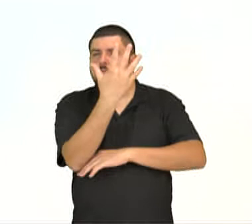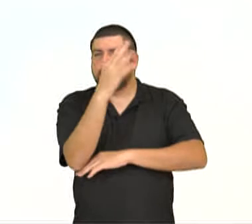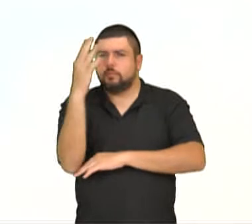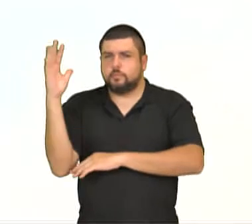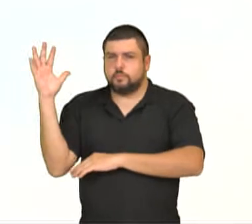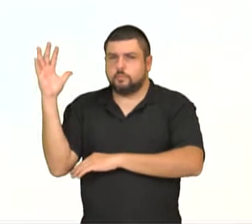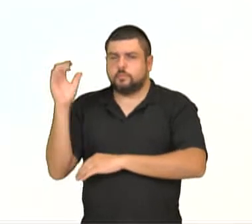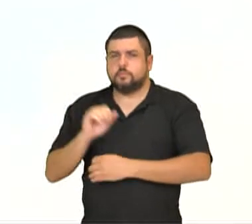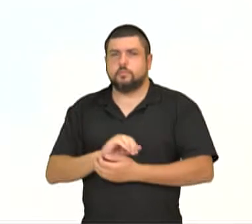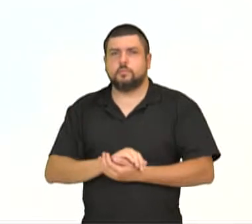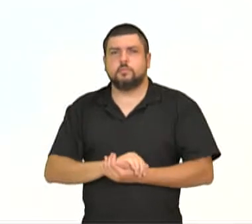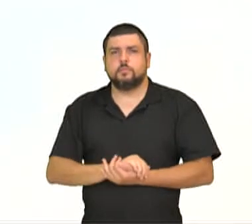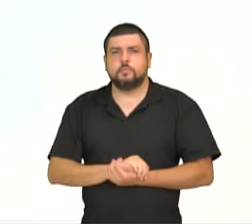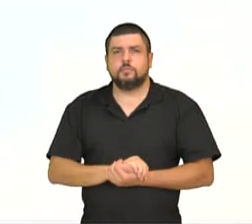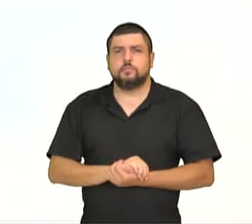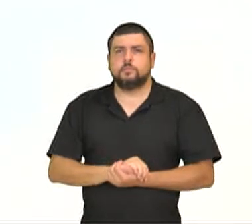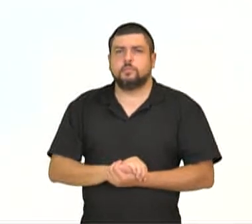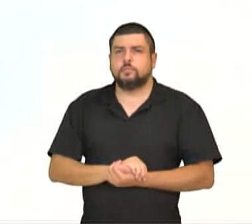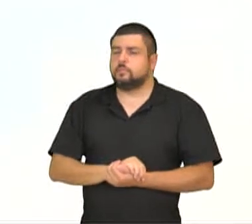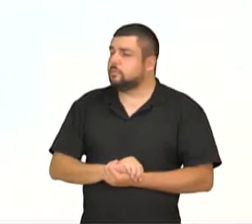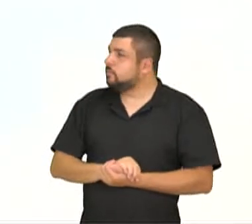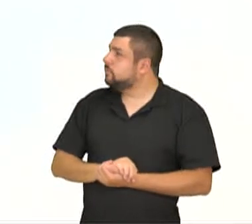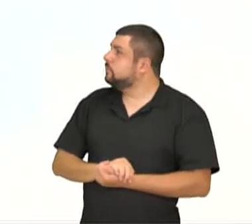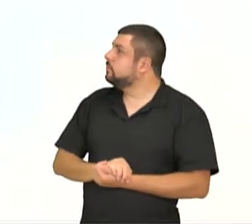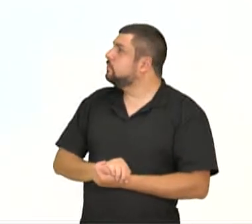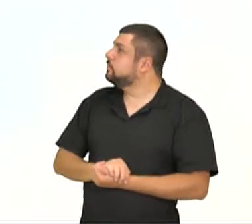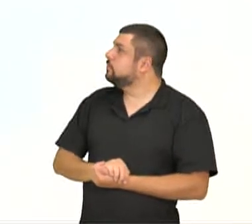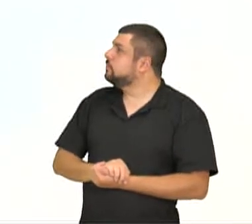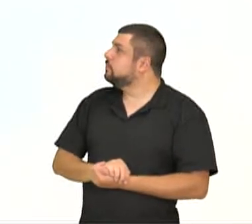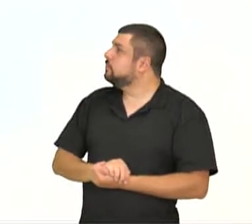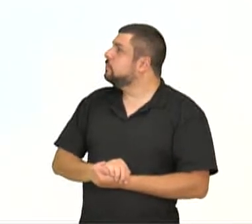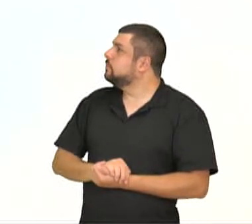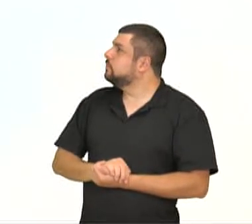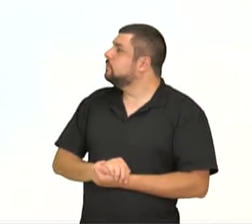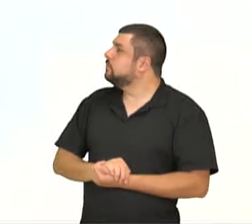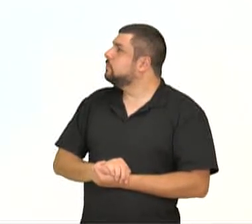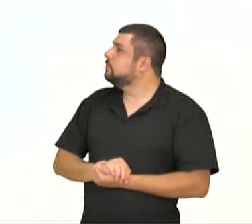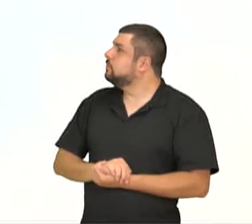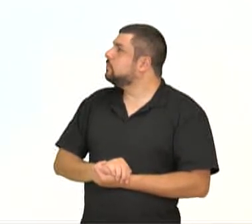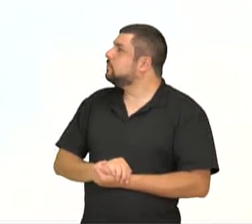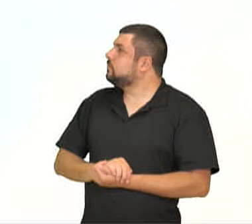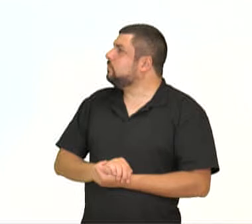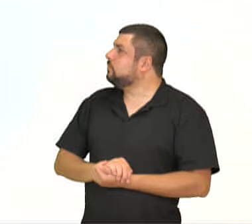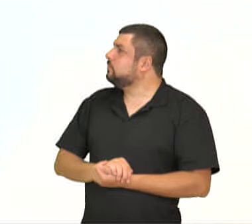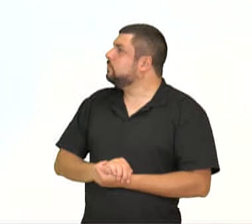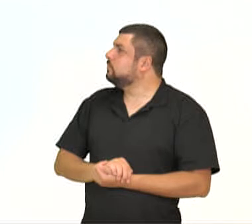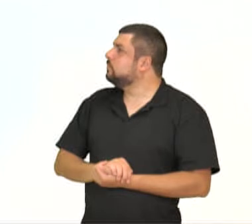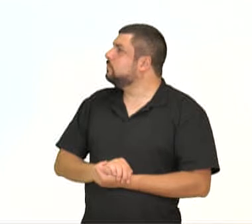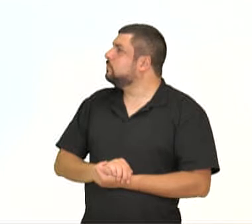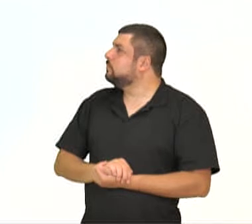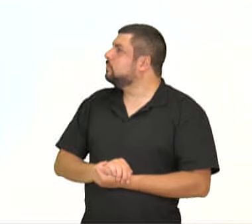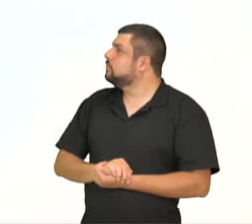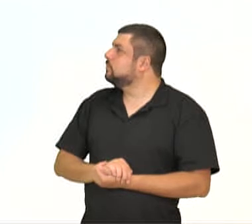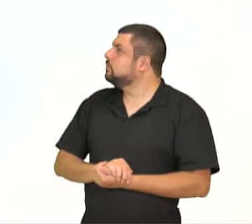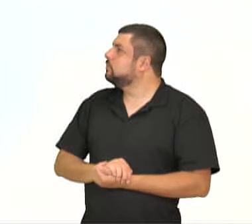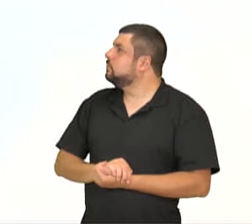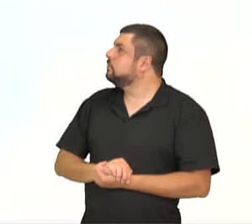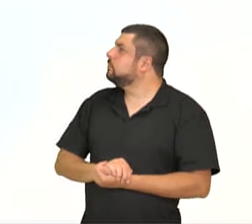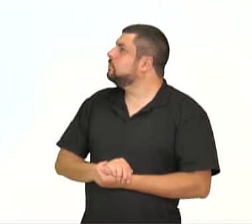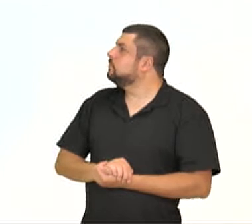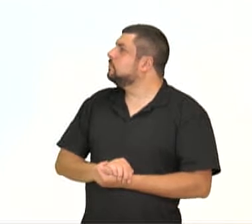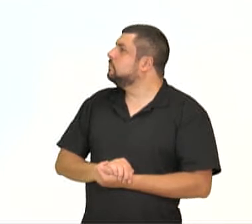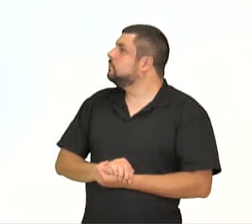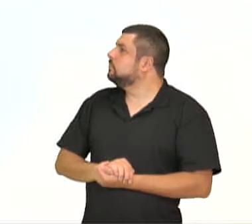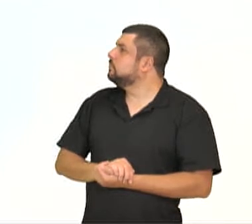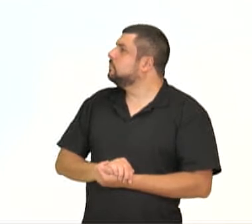Também nos quiere persuadir ou incitar a comprar certo produto ou serviço. Para lograr isto, se usam diversos